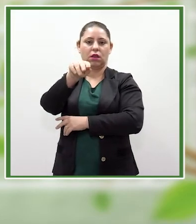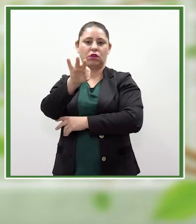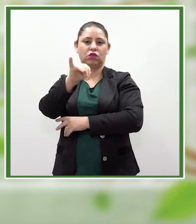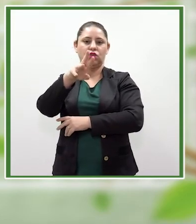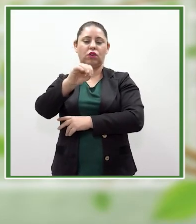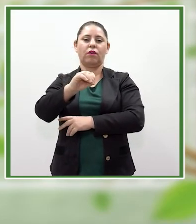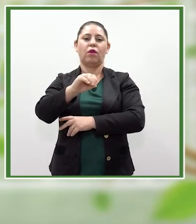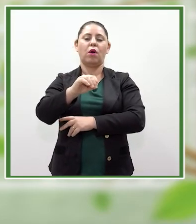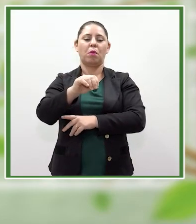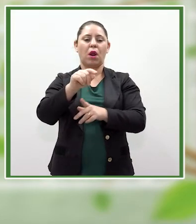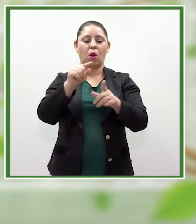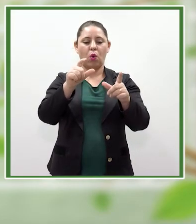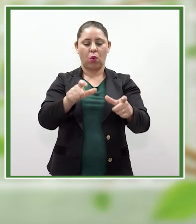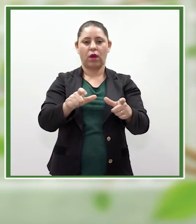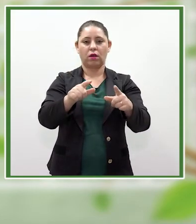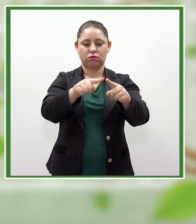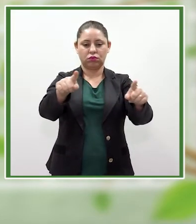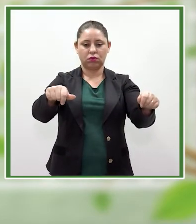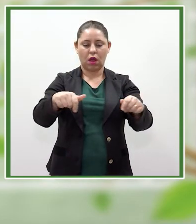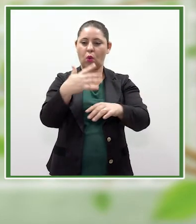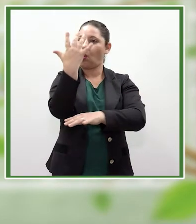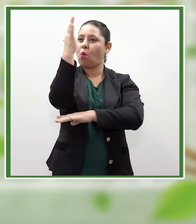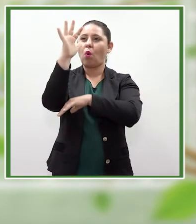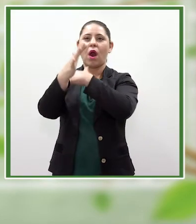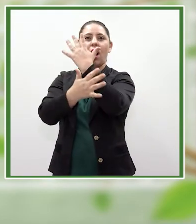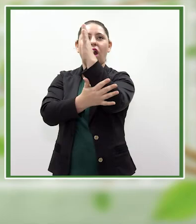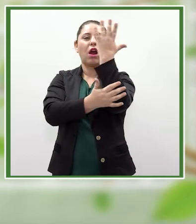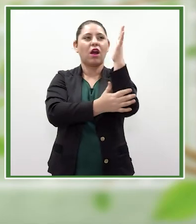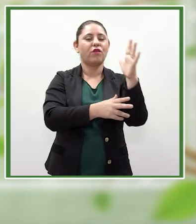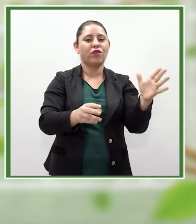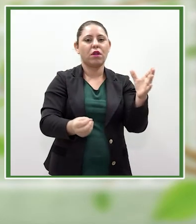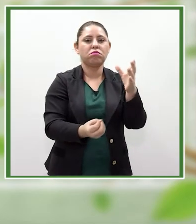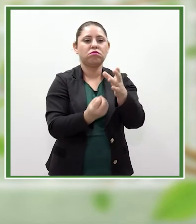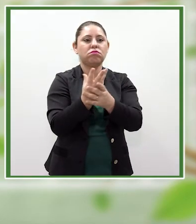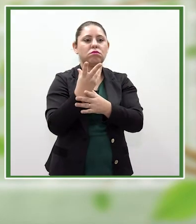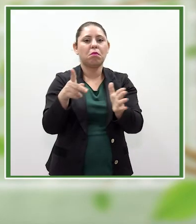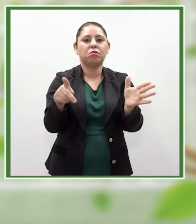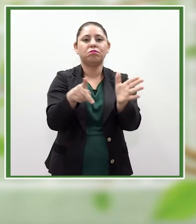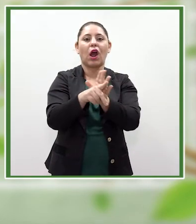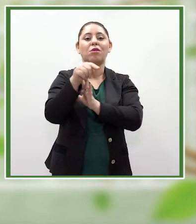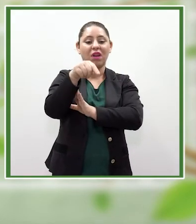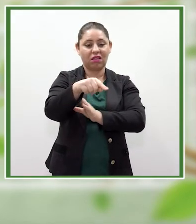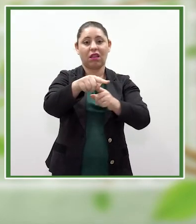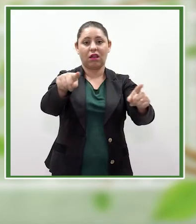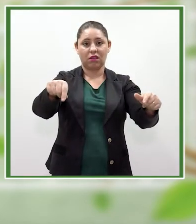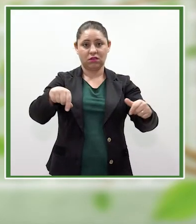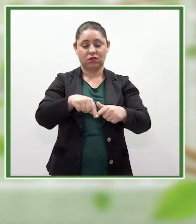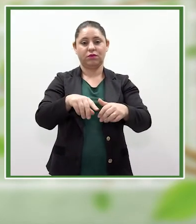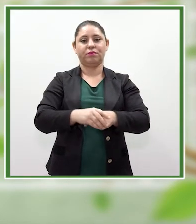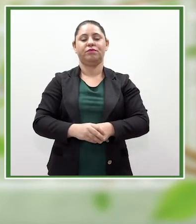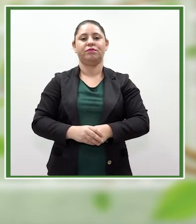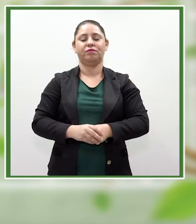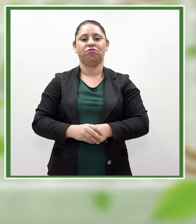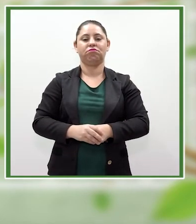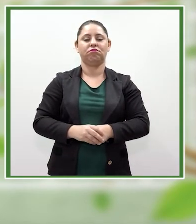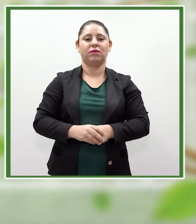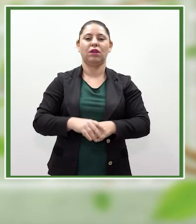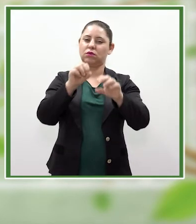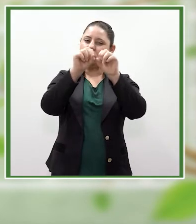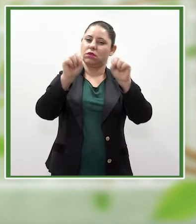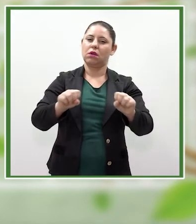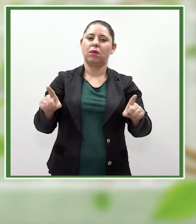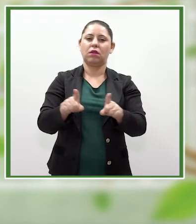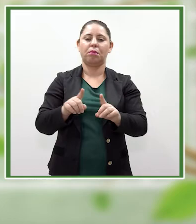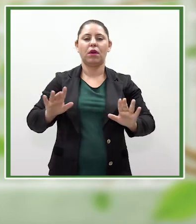pastagens com árvores nativas, valorizar esse tipo de sistemas de produção e sistemas também